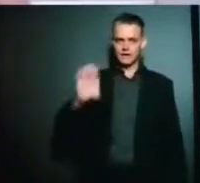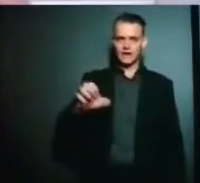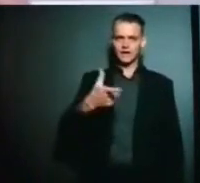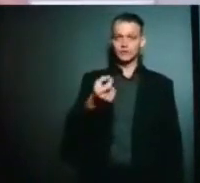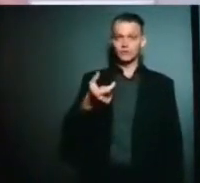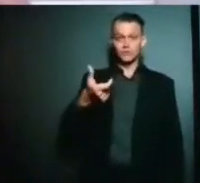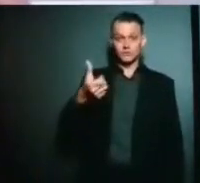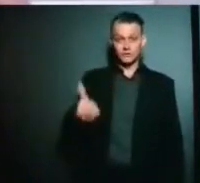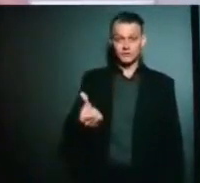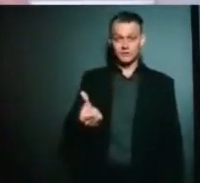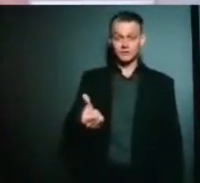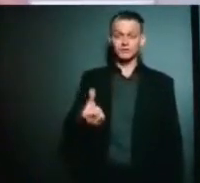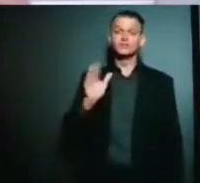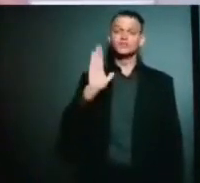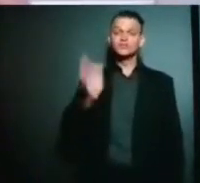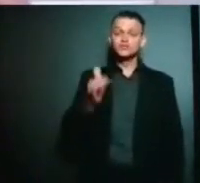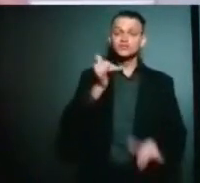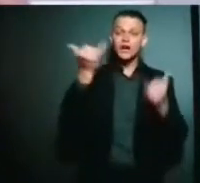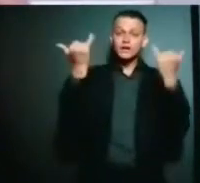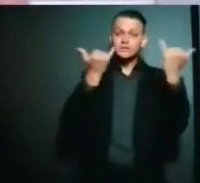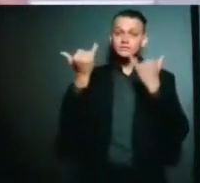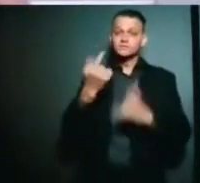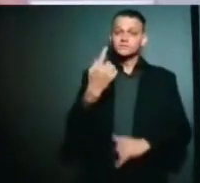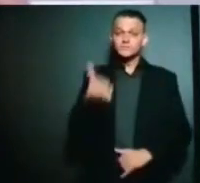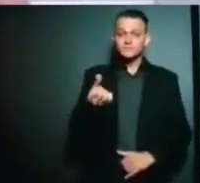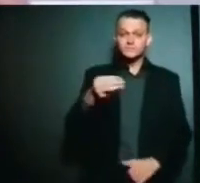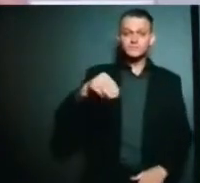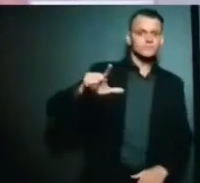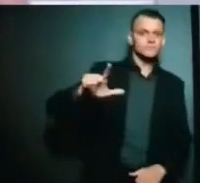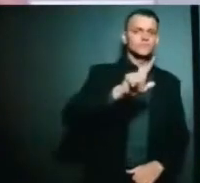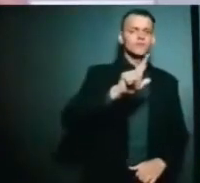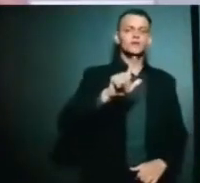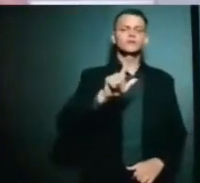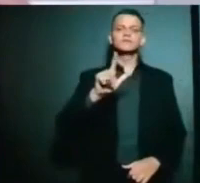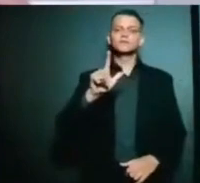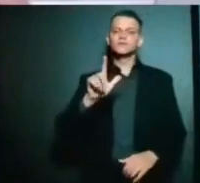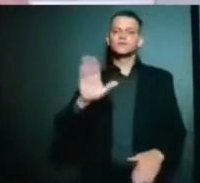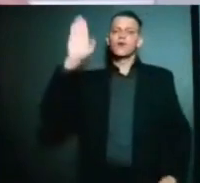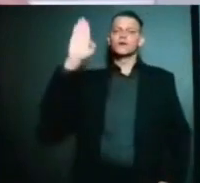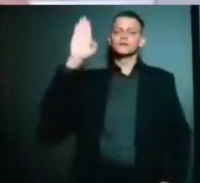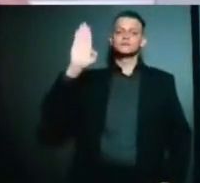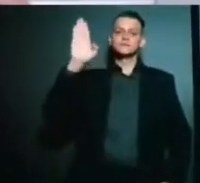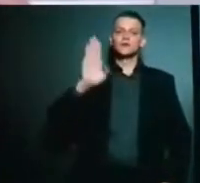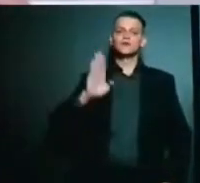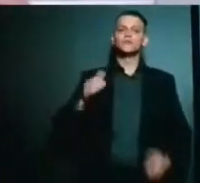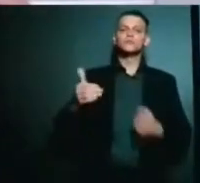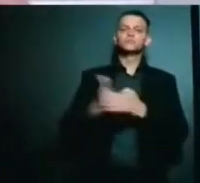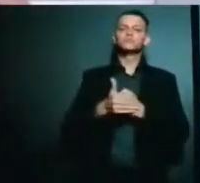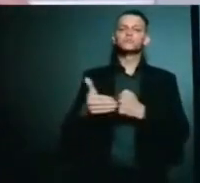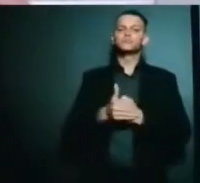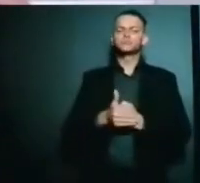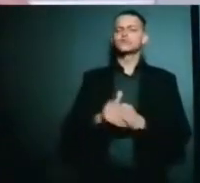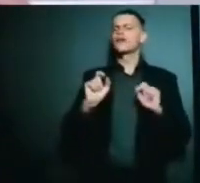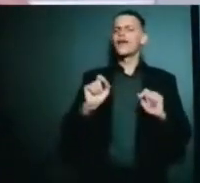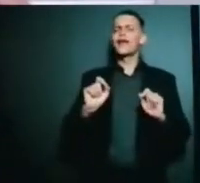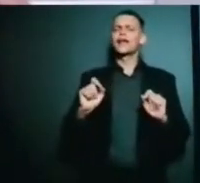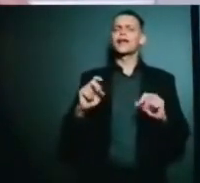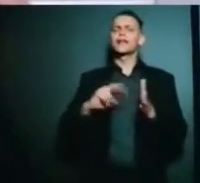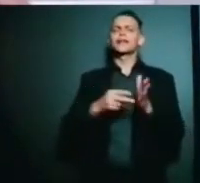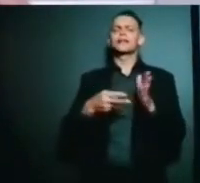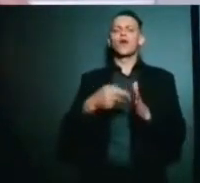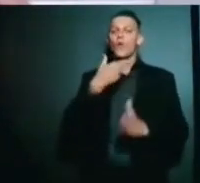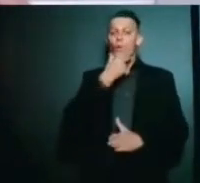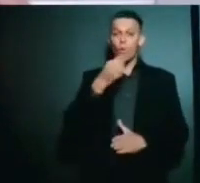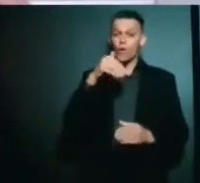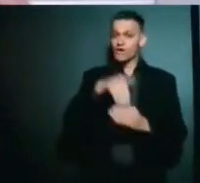2016, foram informados 16 mil candidatos fantasmas. O que é o candidato fantasma? É aquele cara que não